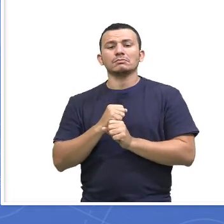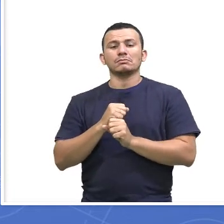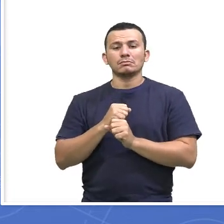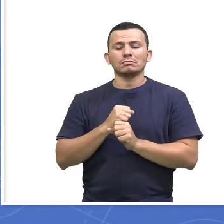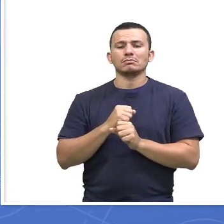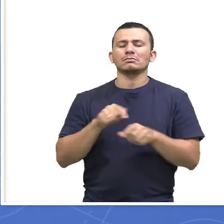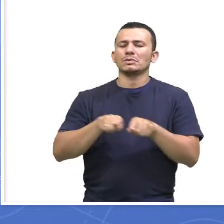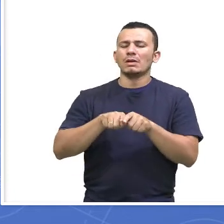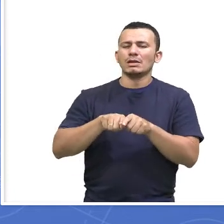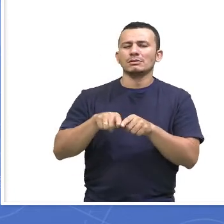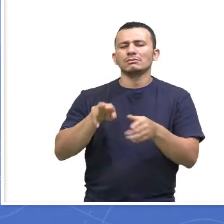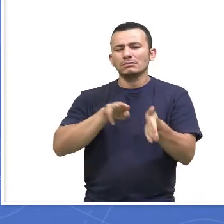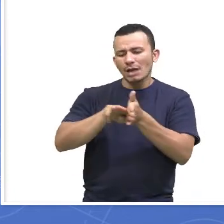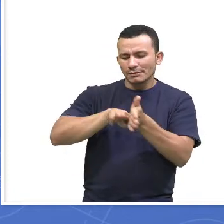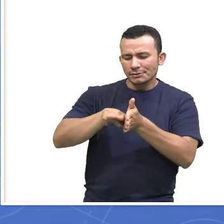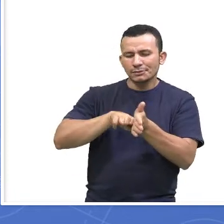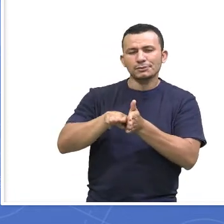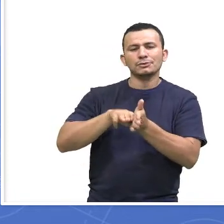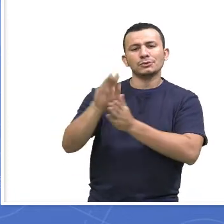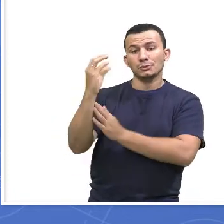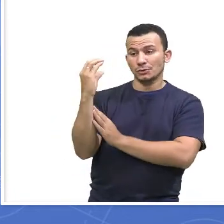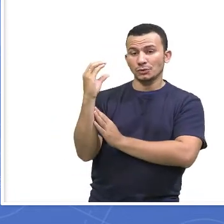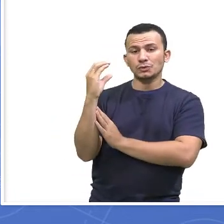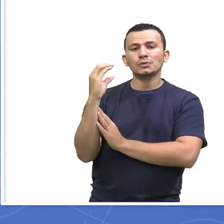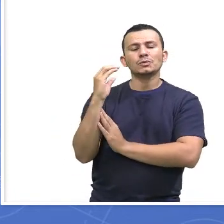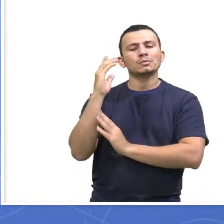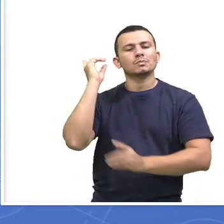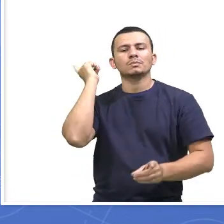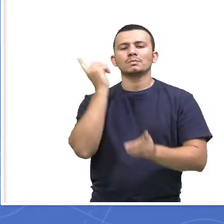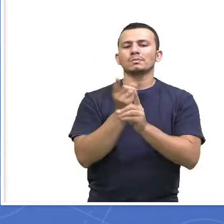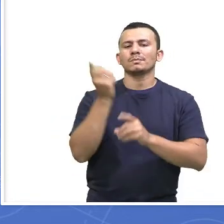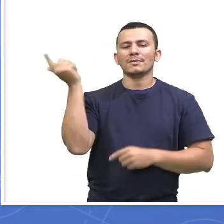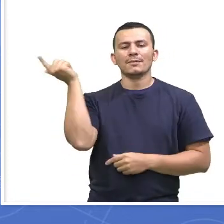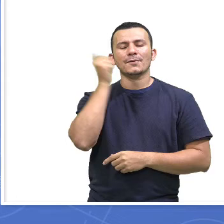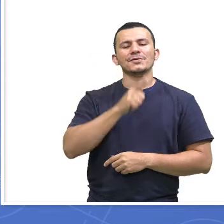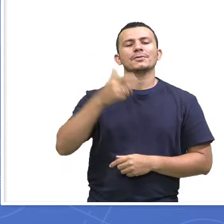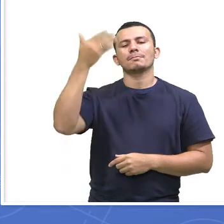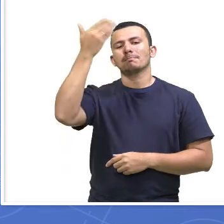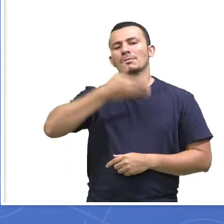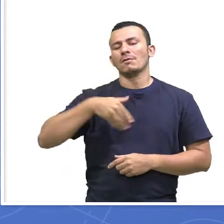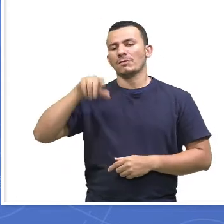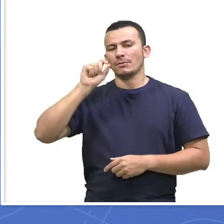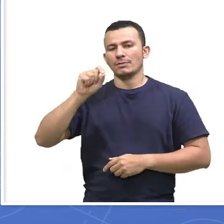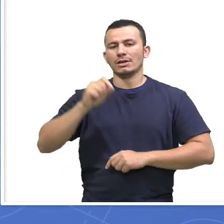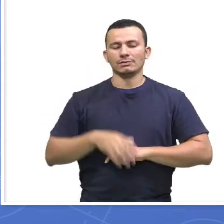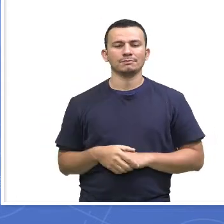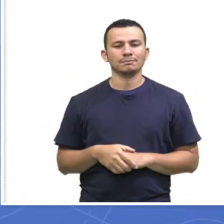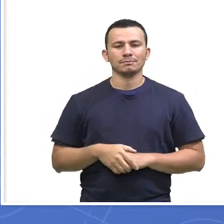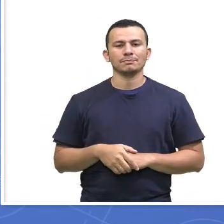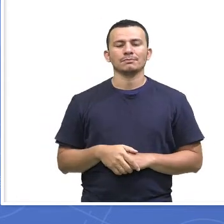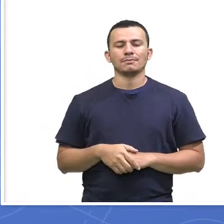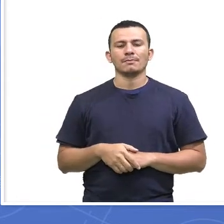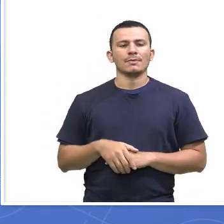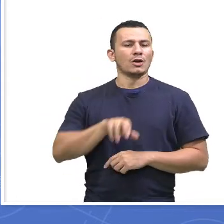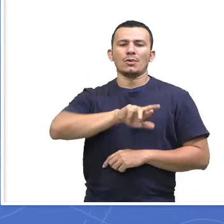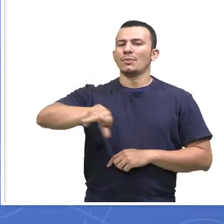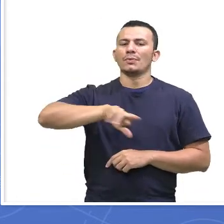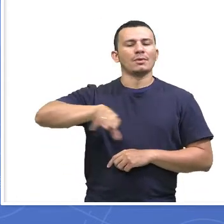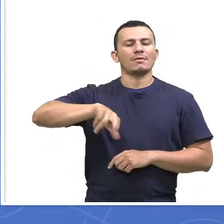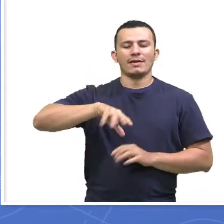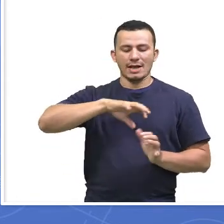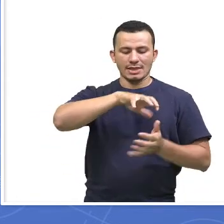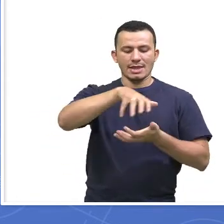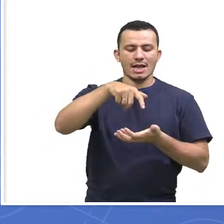método científico, né, ele provou, então, que não era isso, que na verdade não era a Terra que